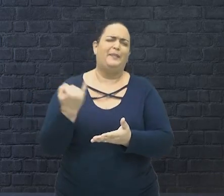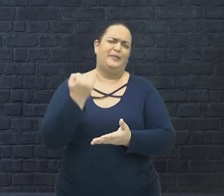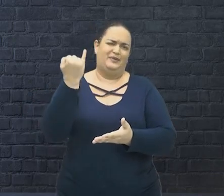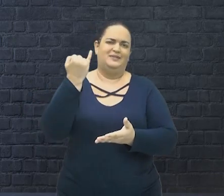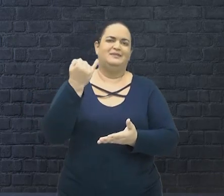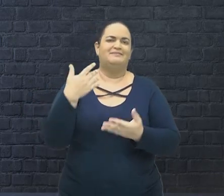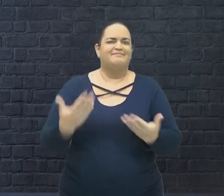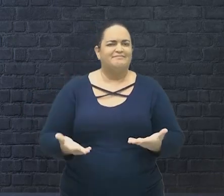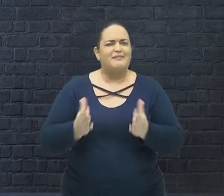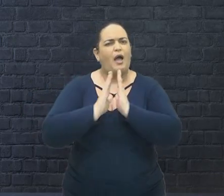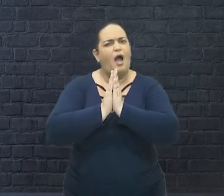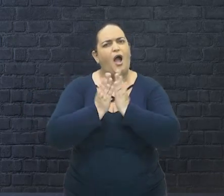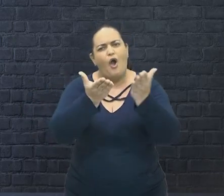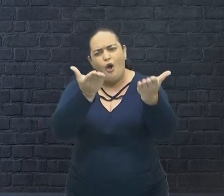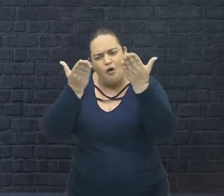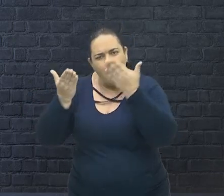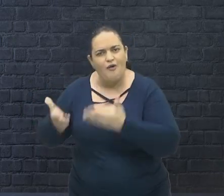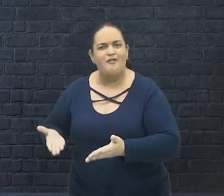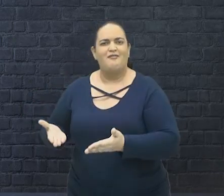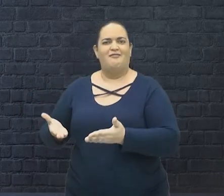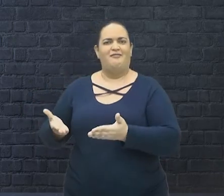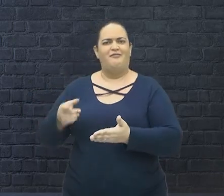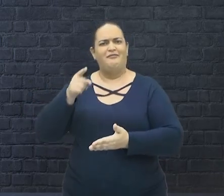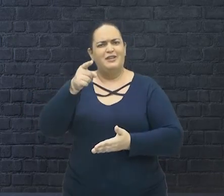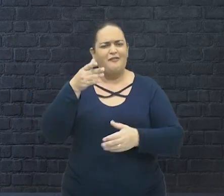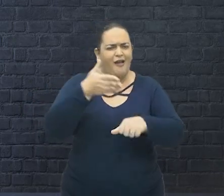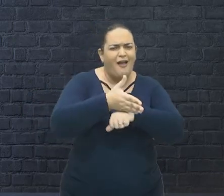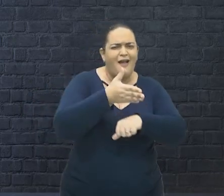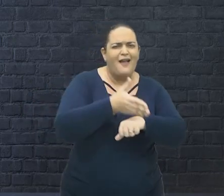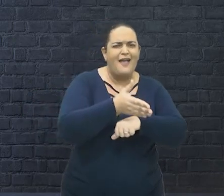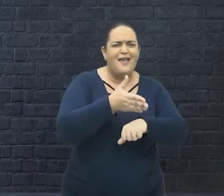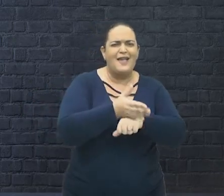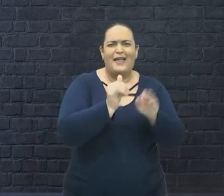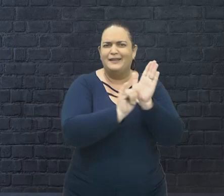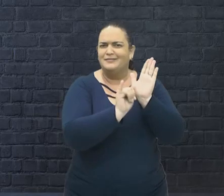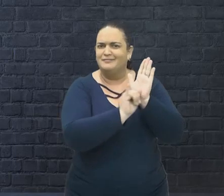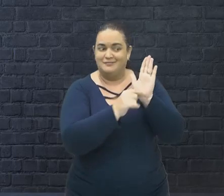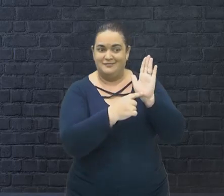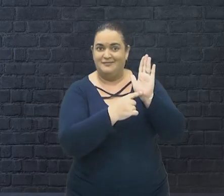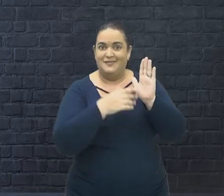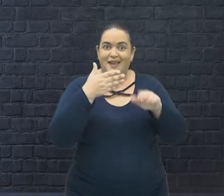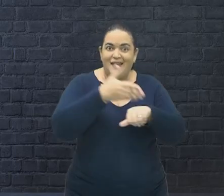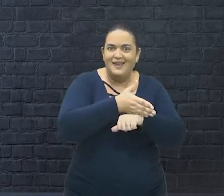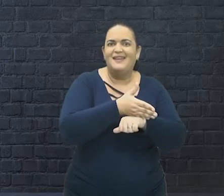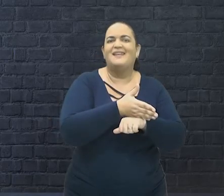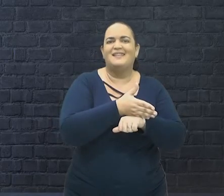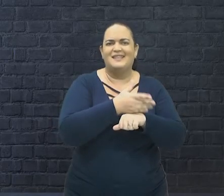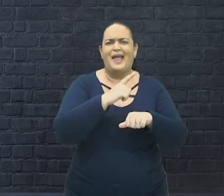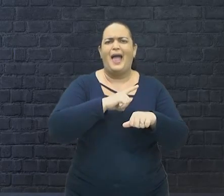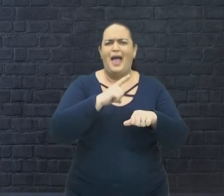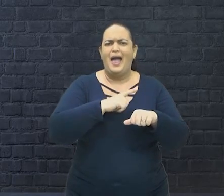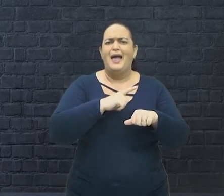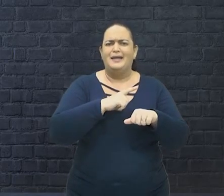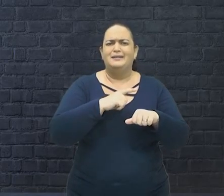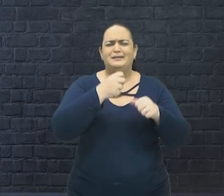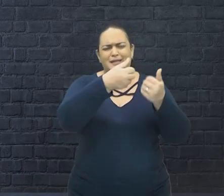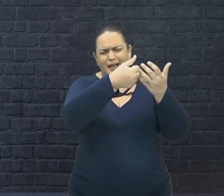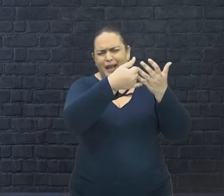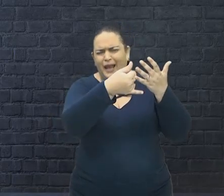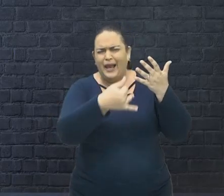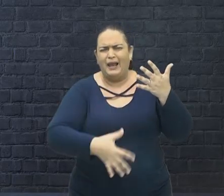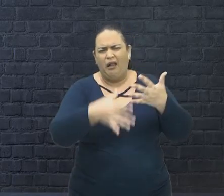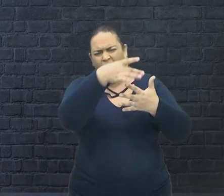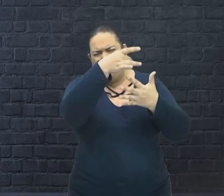vez, a acessar o edital e se provocar a escrever. Lá no edital estão as várias formas que